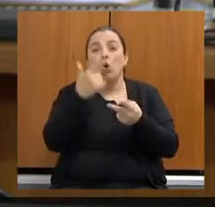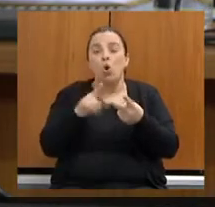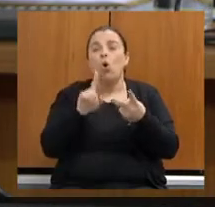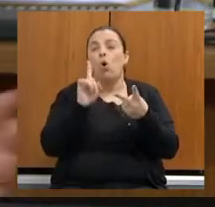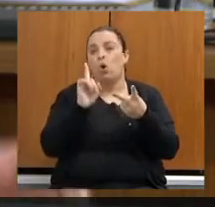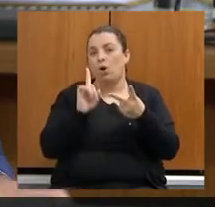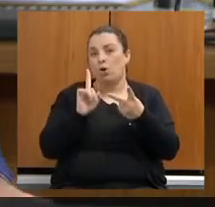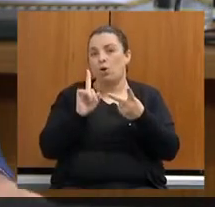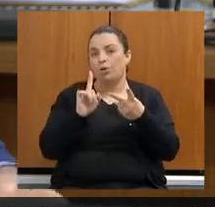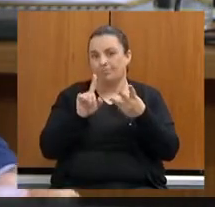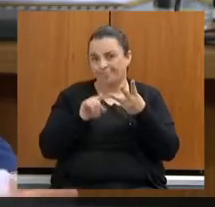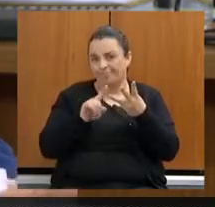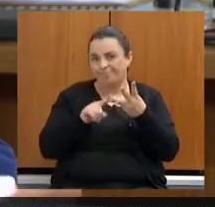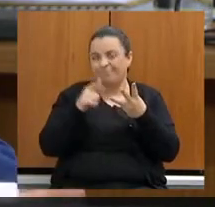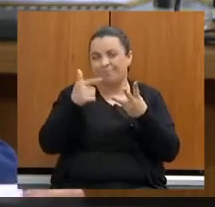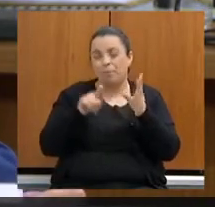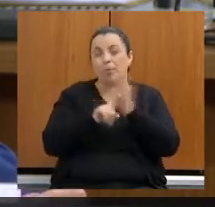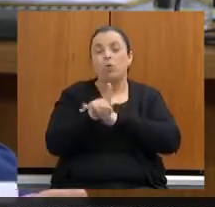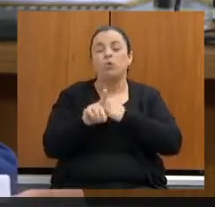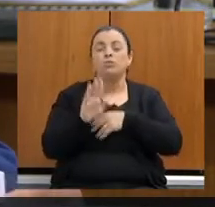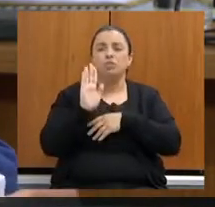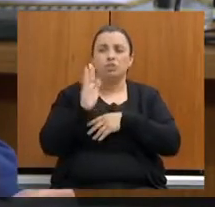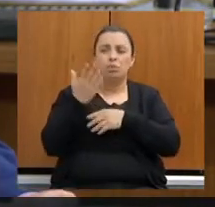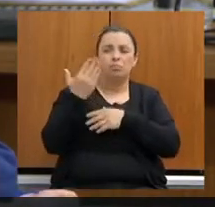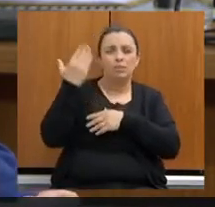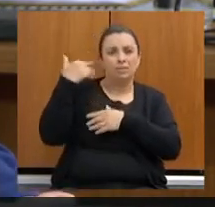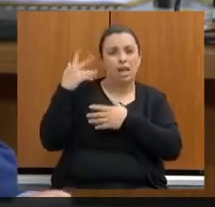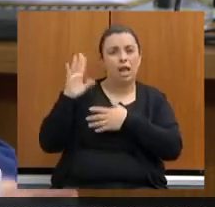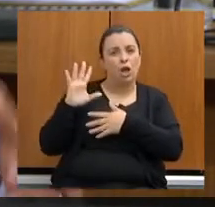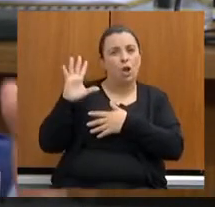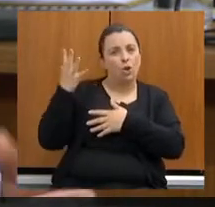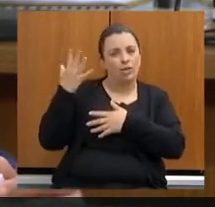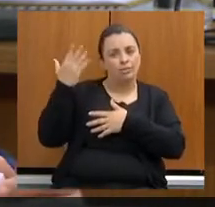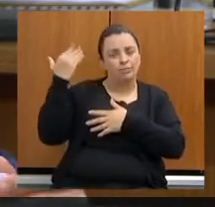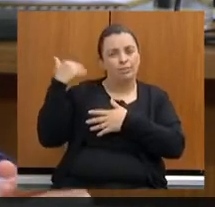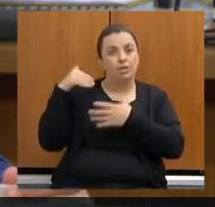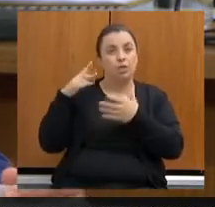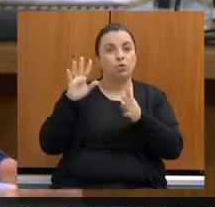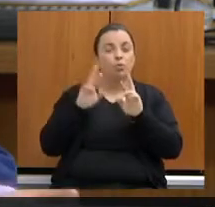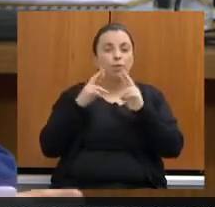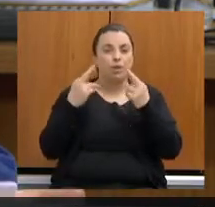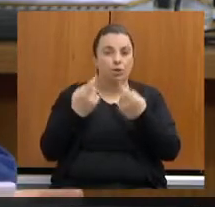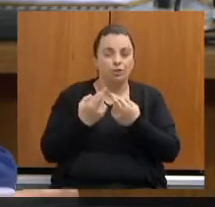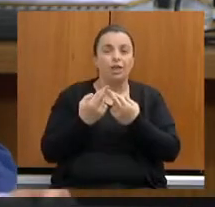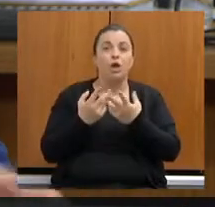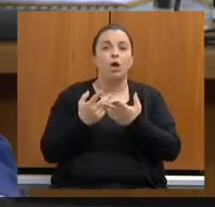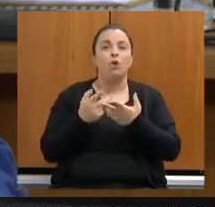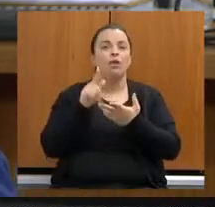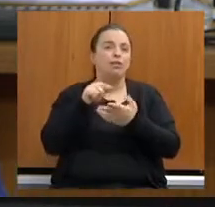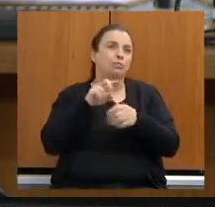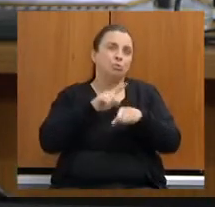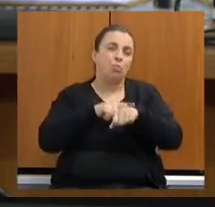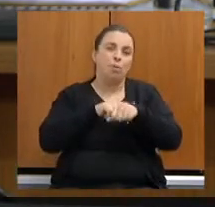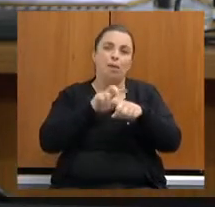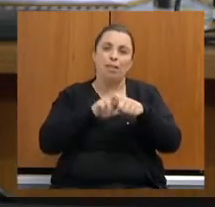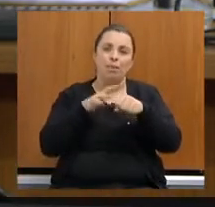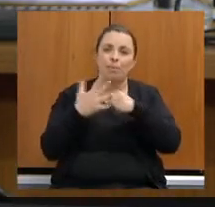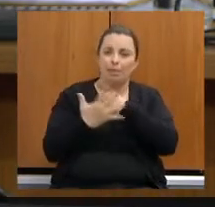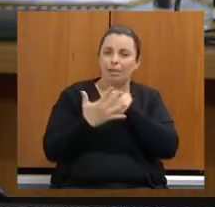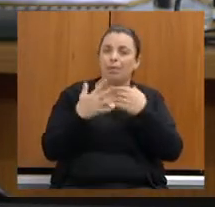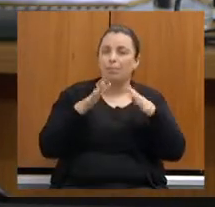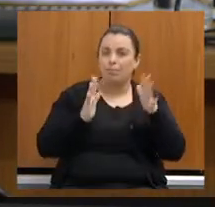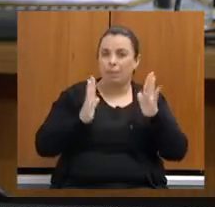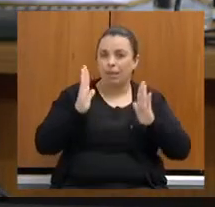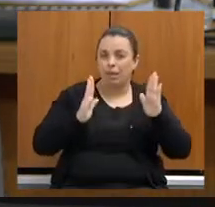outra nós tivemos a reunião eu quero agradecer a vossa excelência' durante a pandemia se propose participou efetivamente